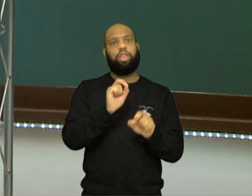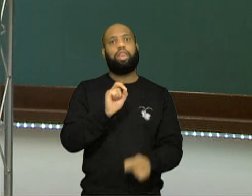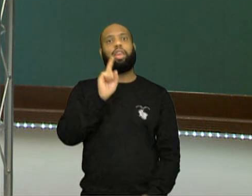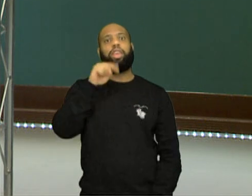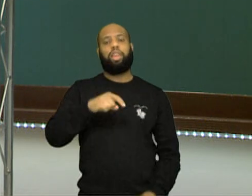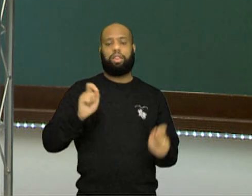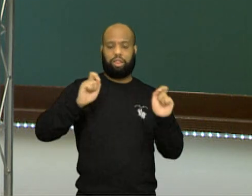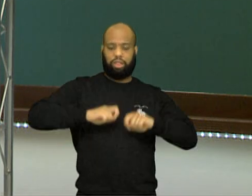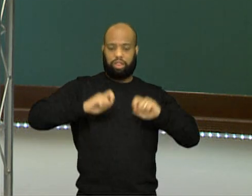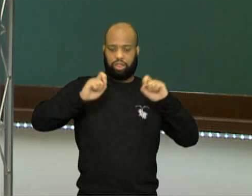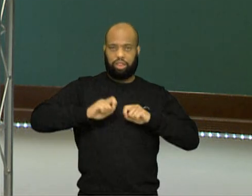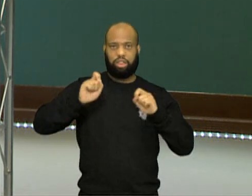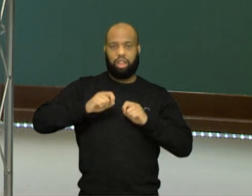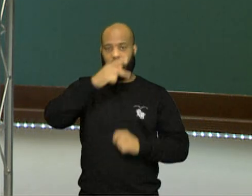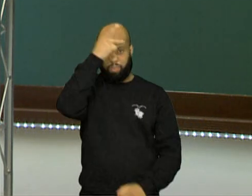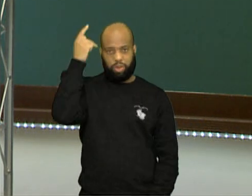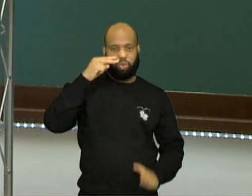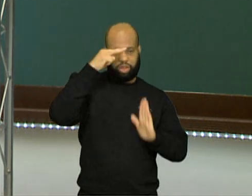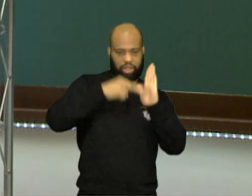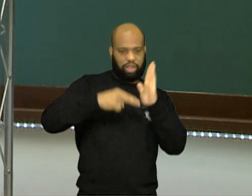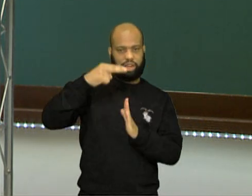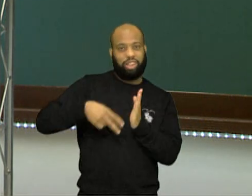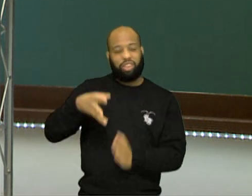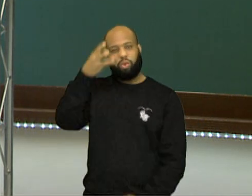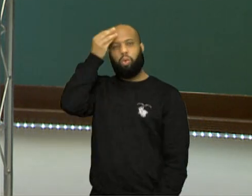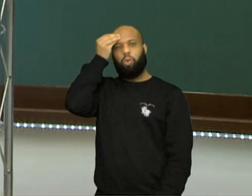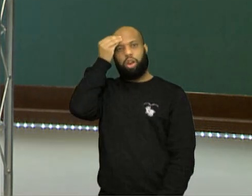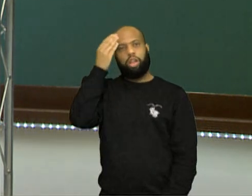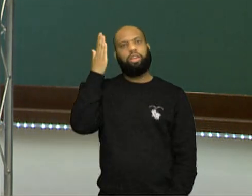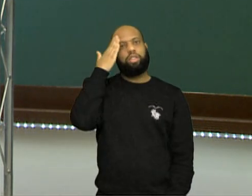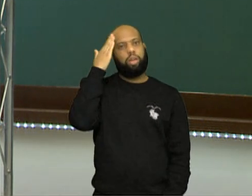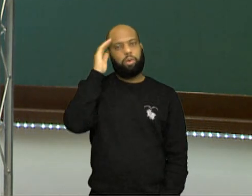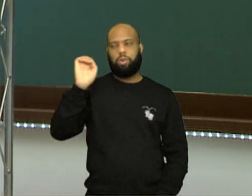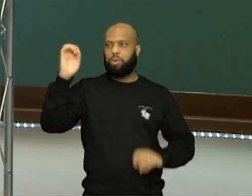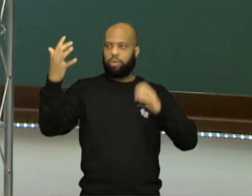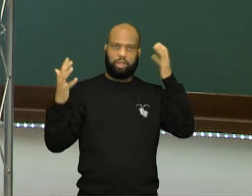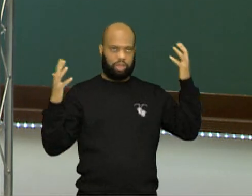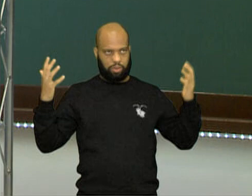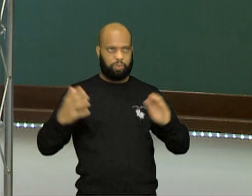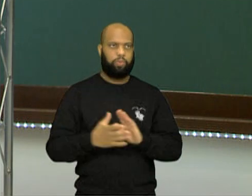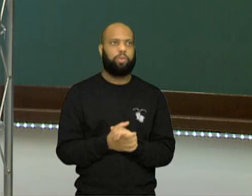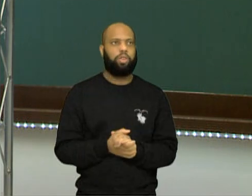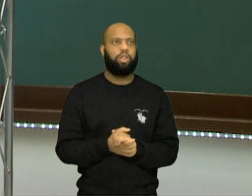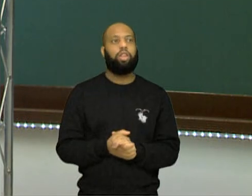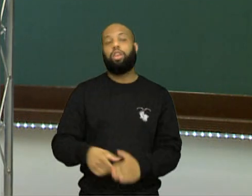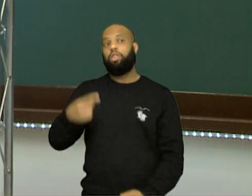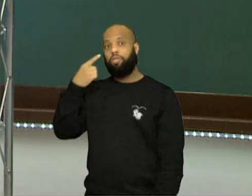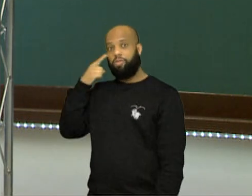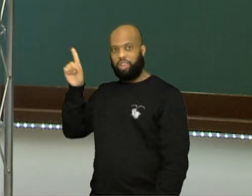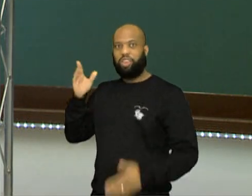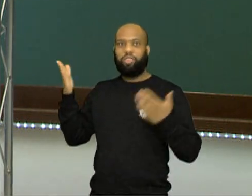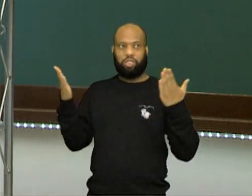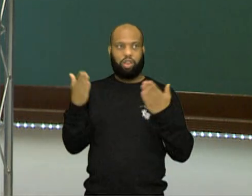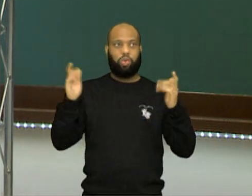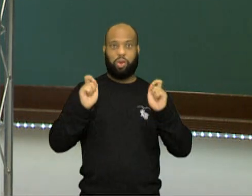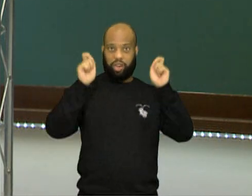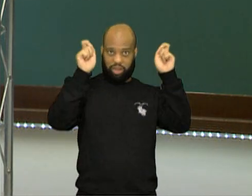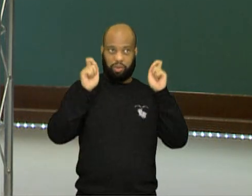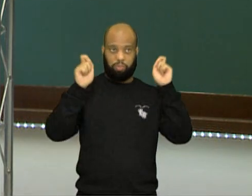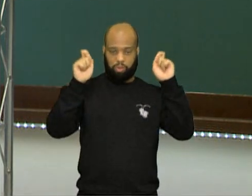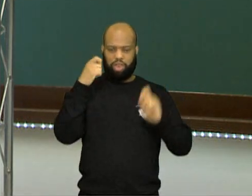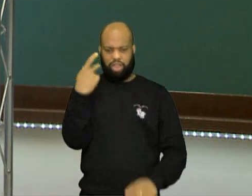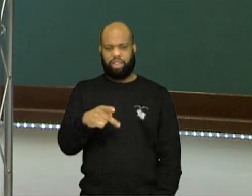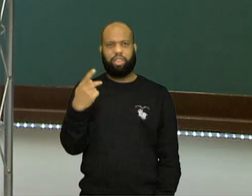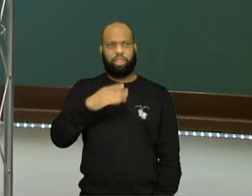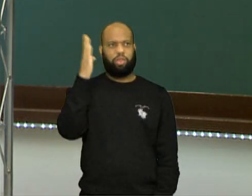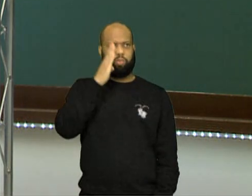aquela capacidade do nosso leitor de decorar, de saber o que está ocorrendo ali. Observe o slogan de uma campanha, aqui do